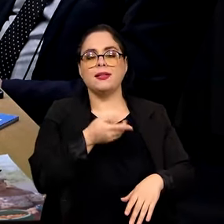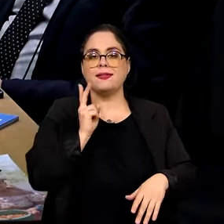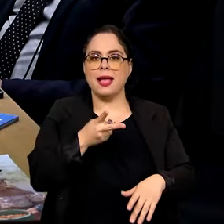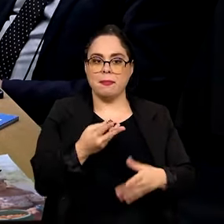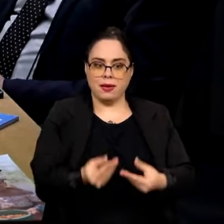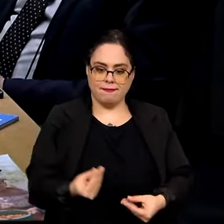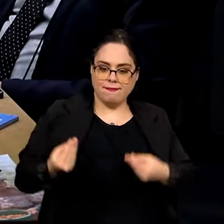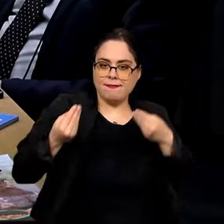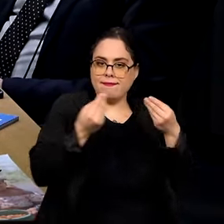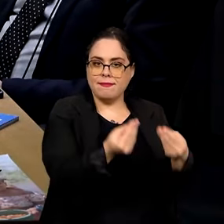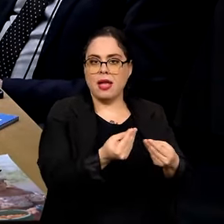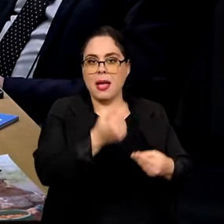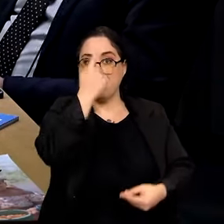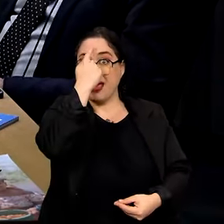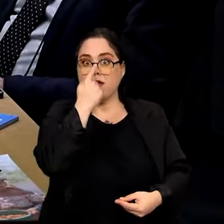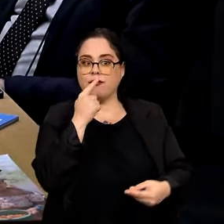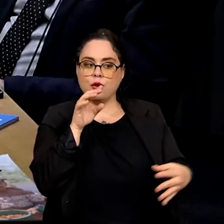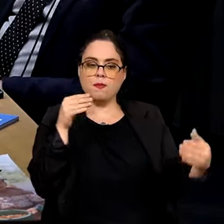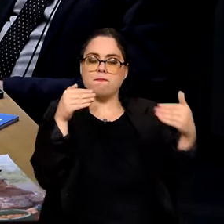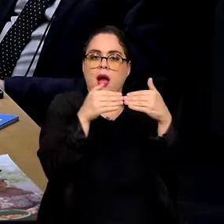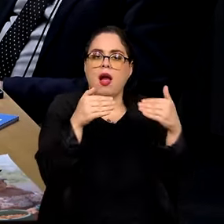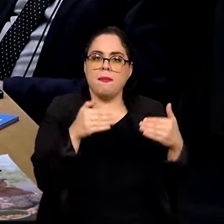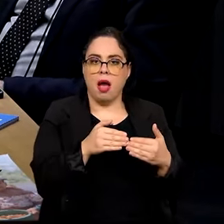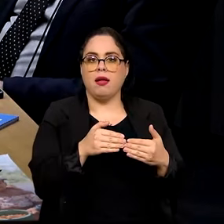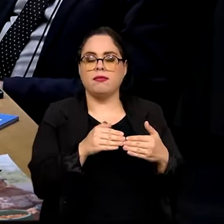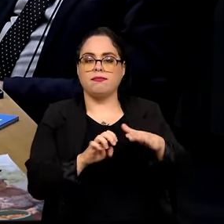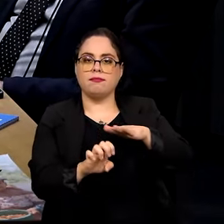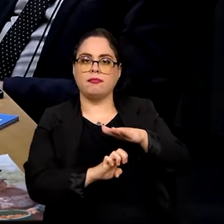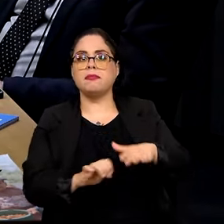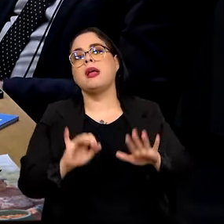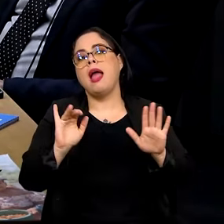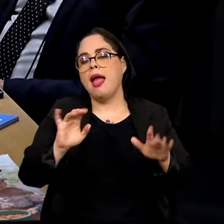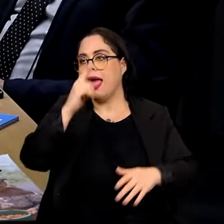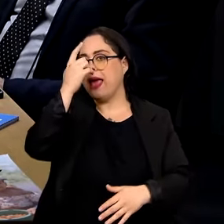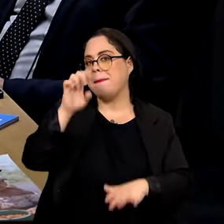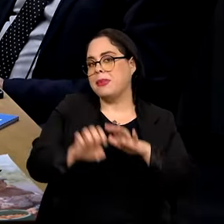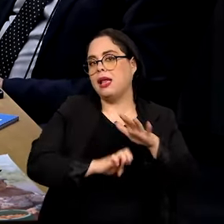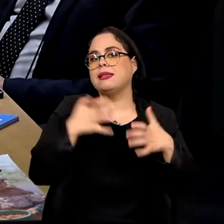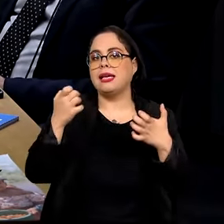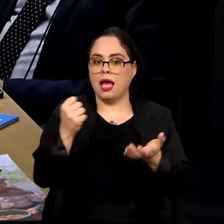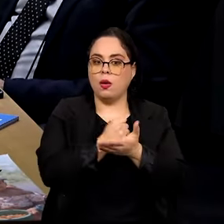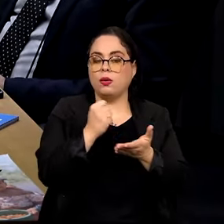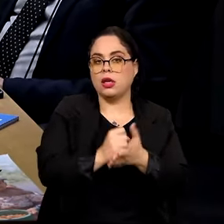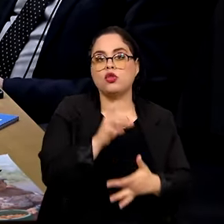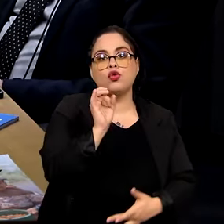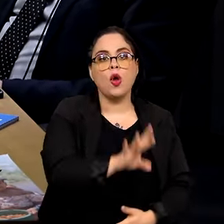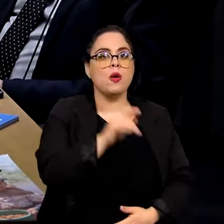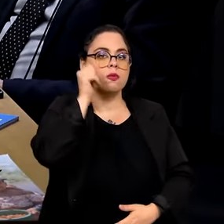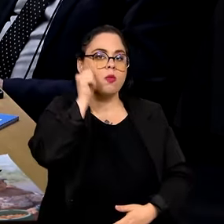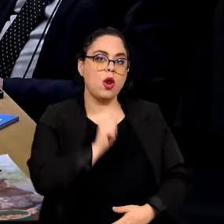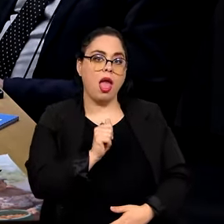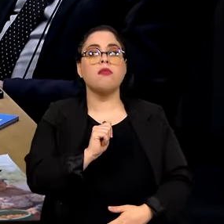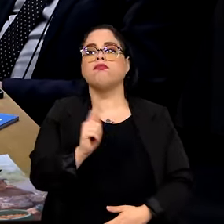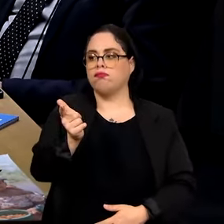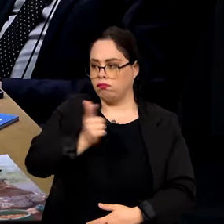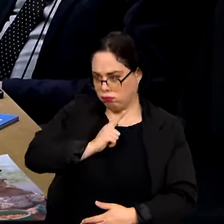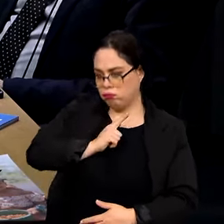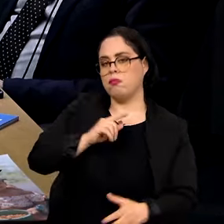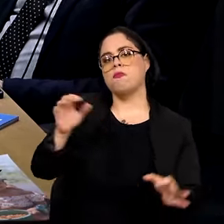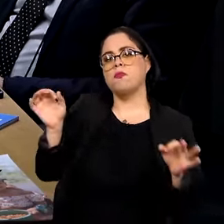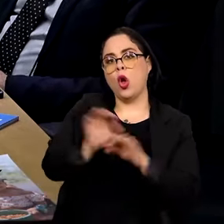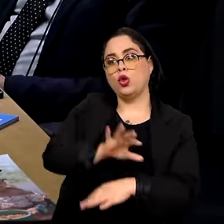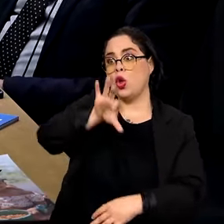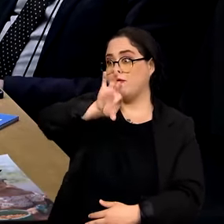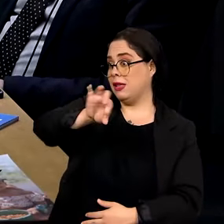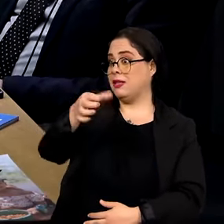gente coloca essas pessoas dentro do perfil que essas empresas desejam ah a empresa quer contratar só mulheres temos